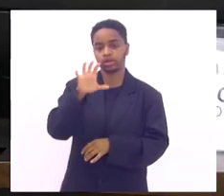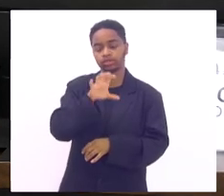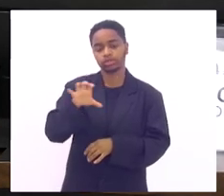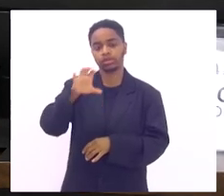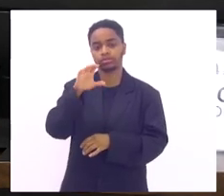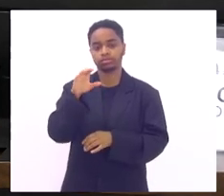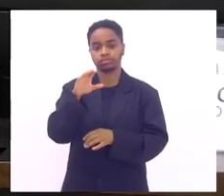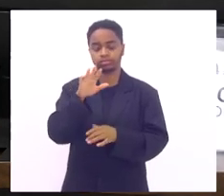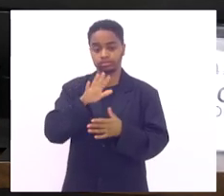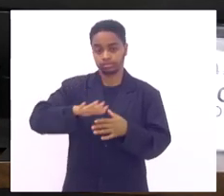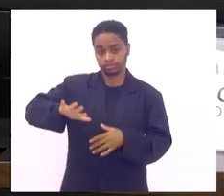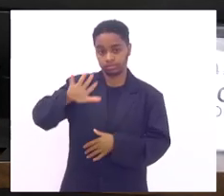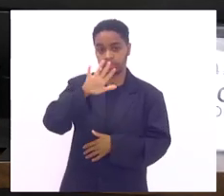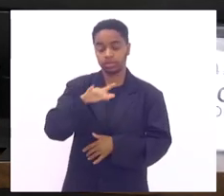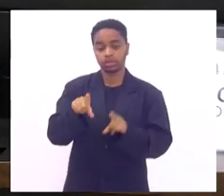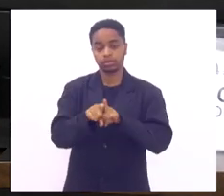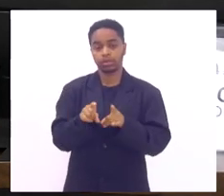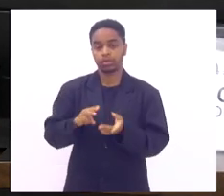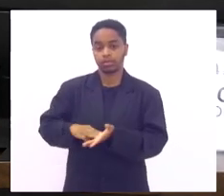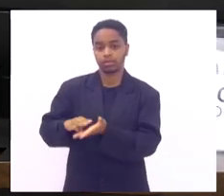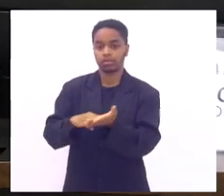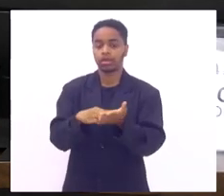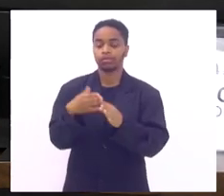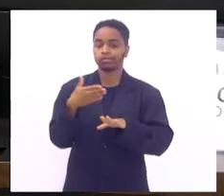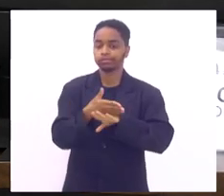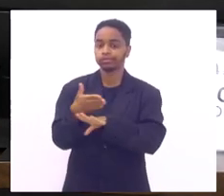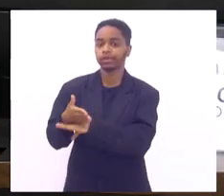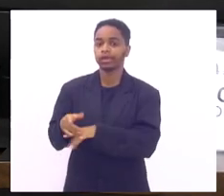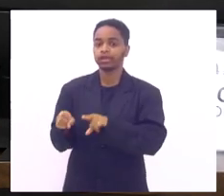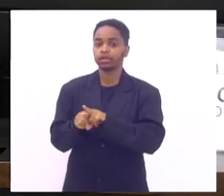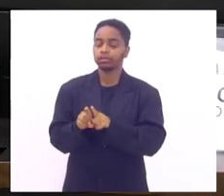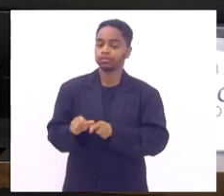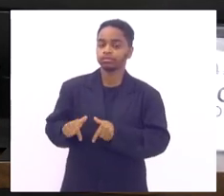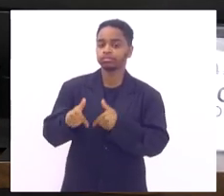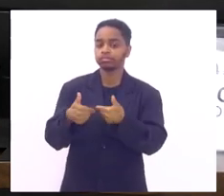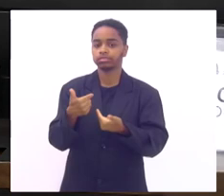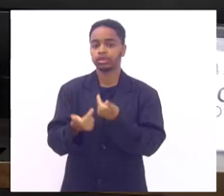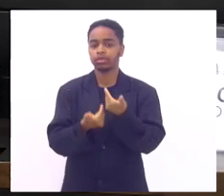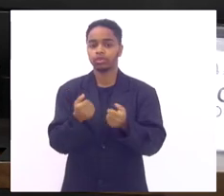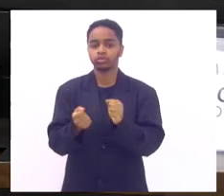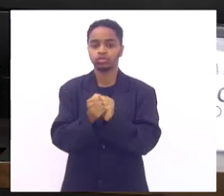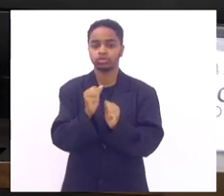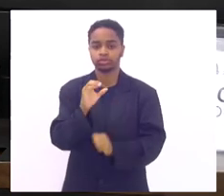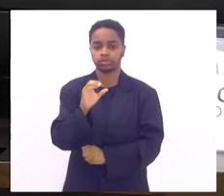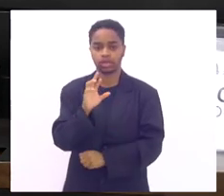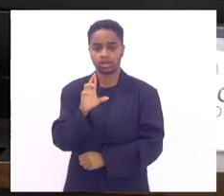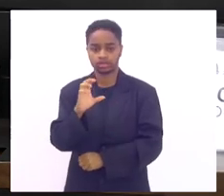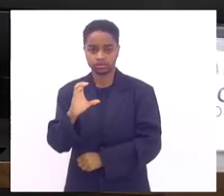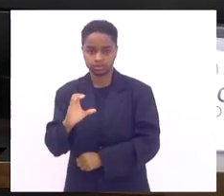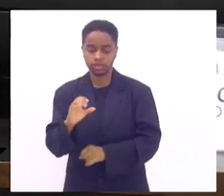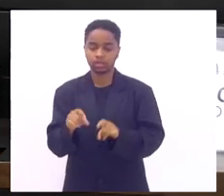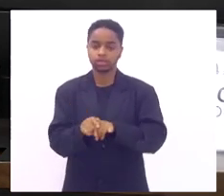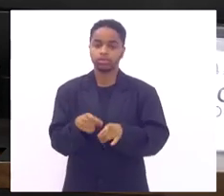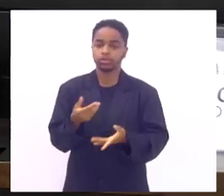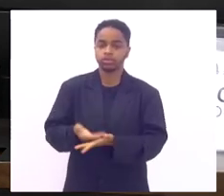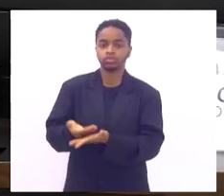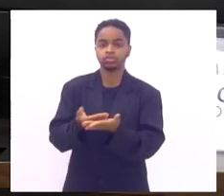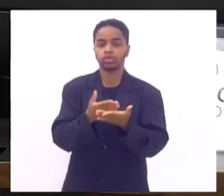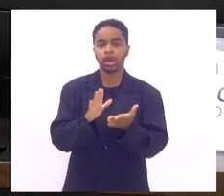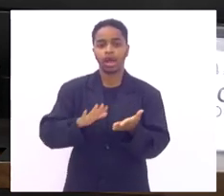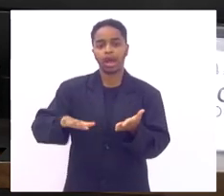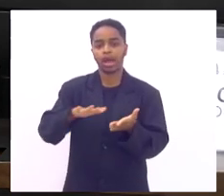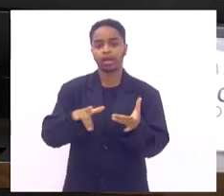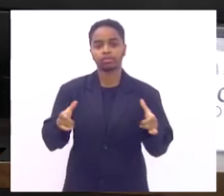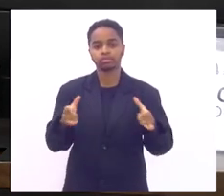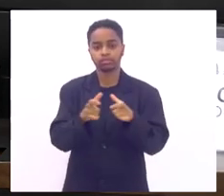nossos membros de comissão que capilarizam o trabalho que o CRC promove, estudando universos menores aí